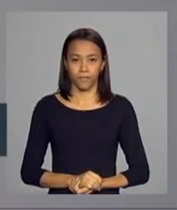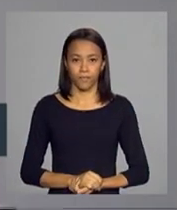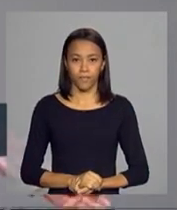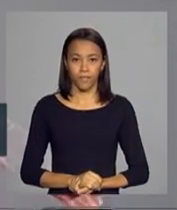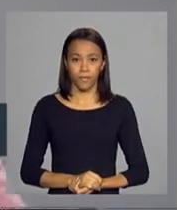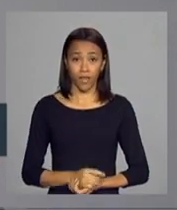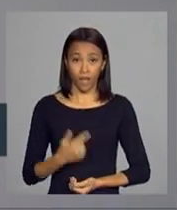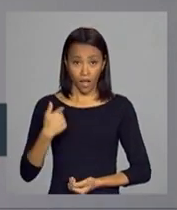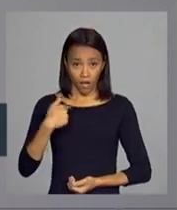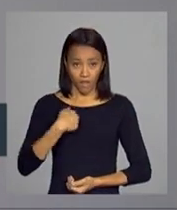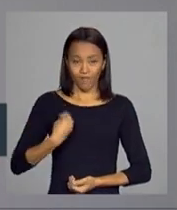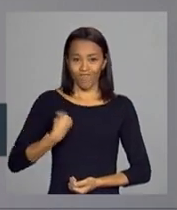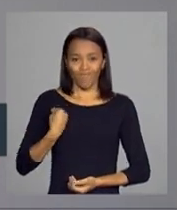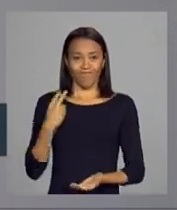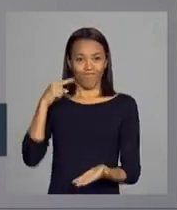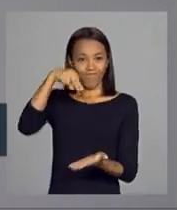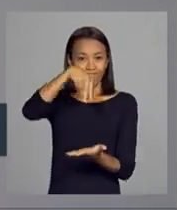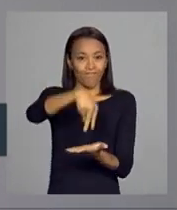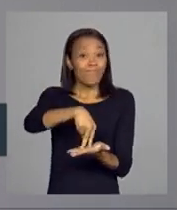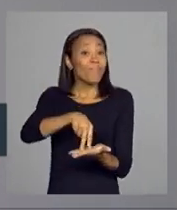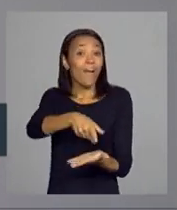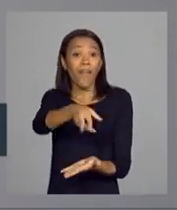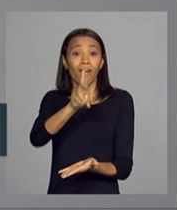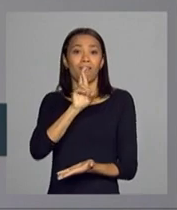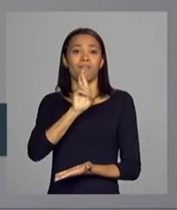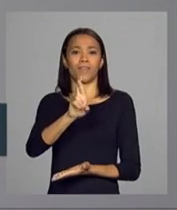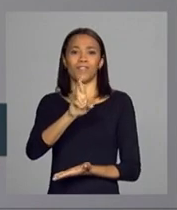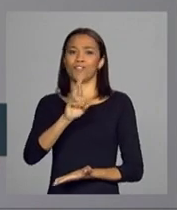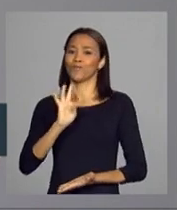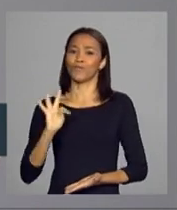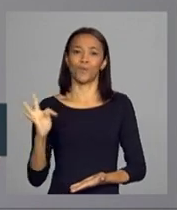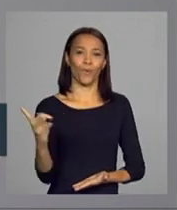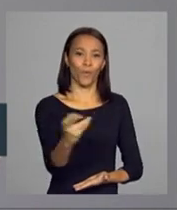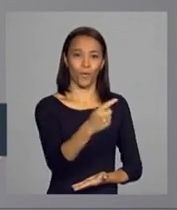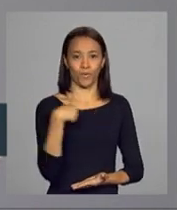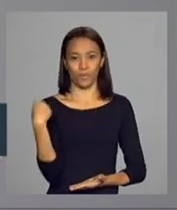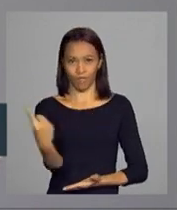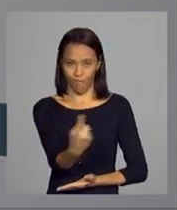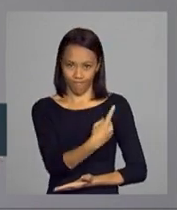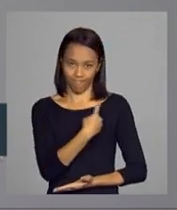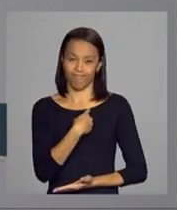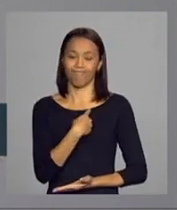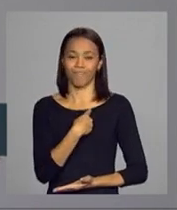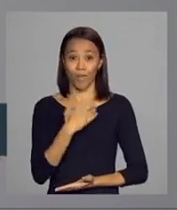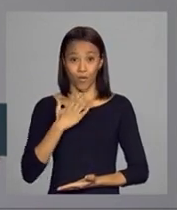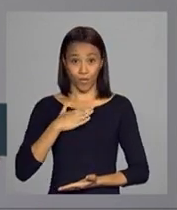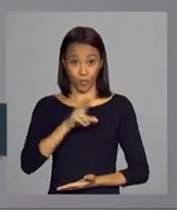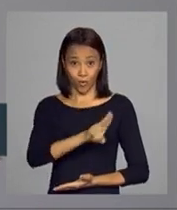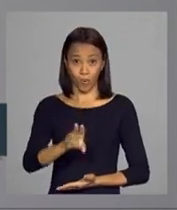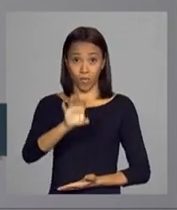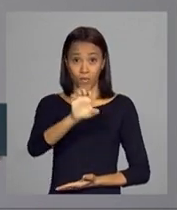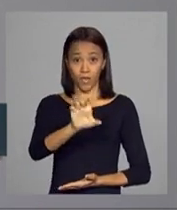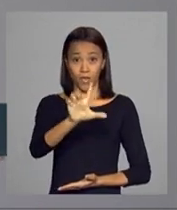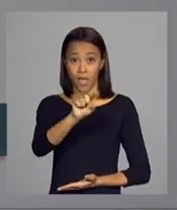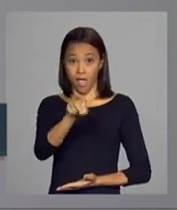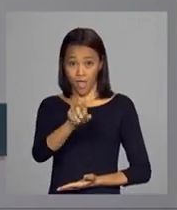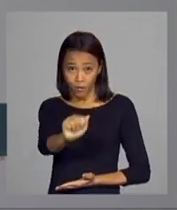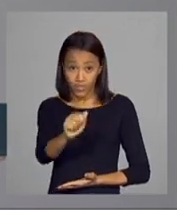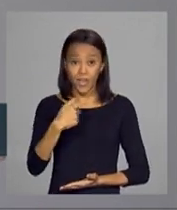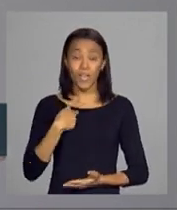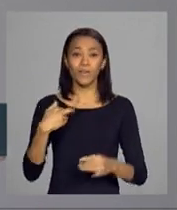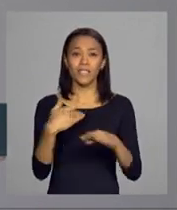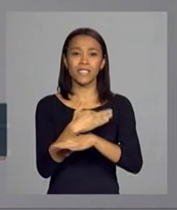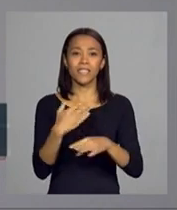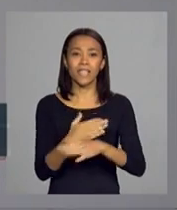Estou aqui representando todos nós. Meu nome é Elza, sou da cidade